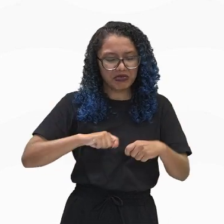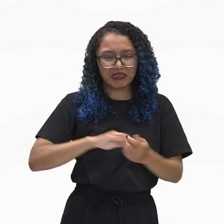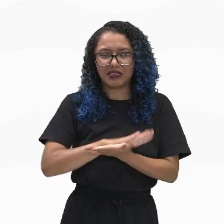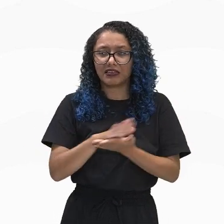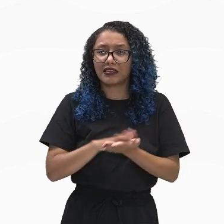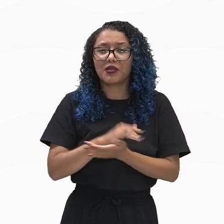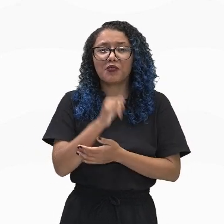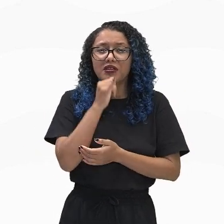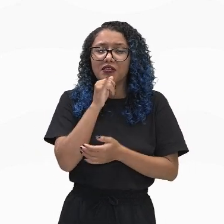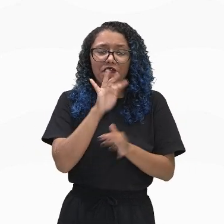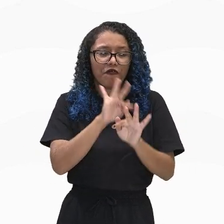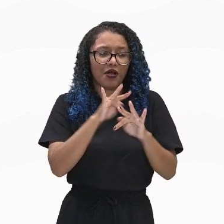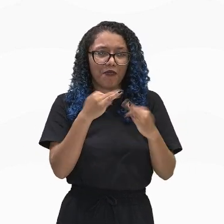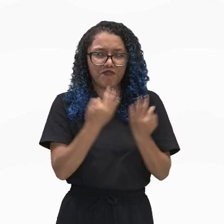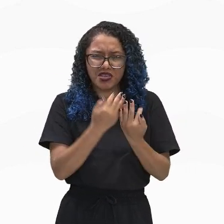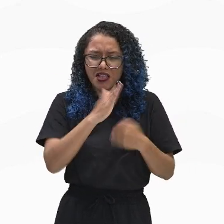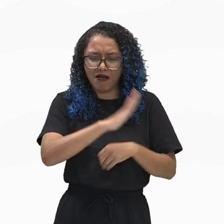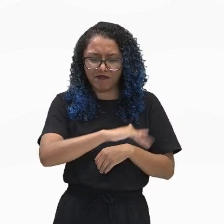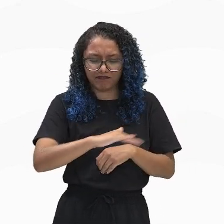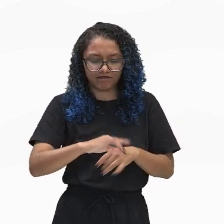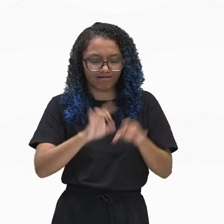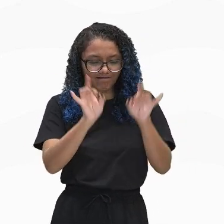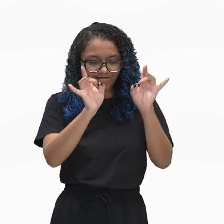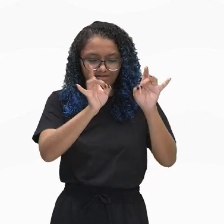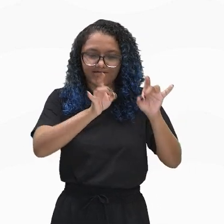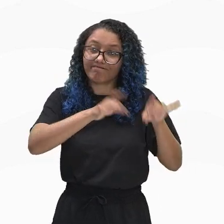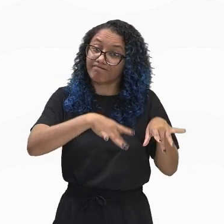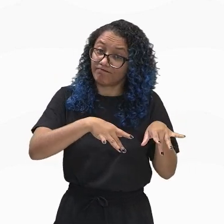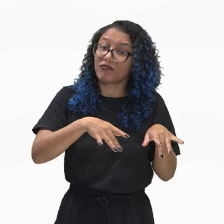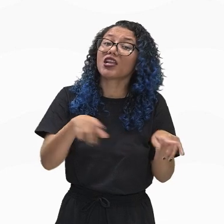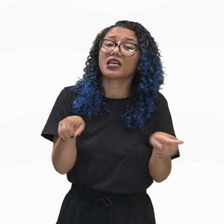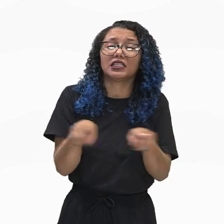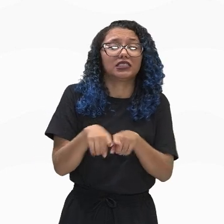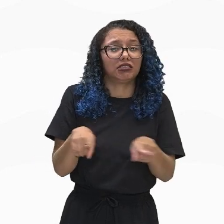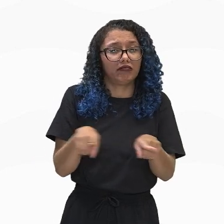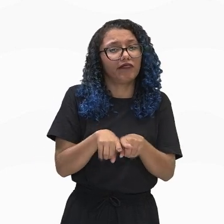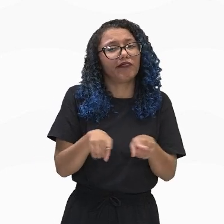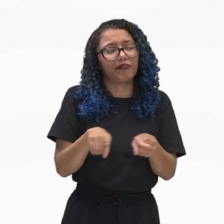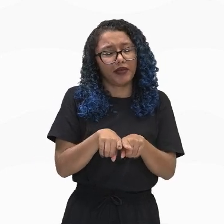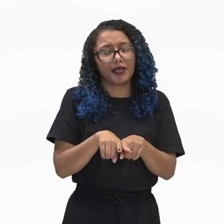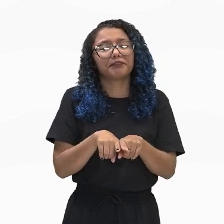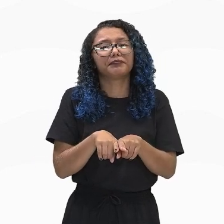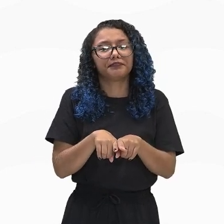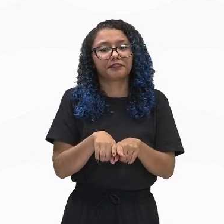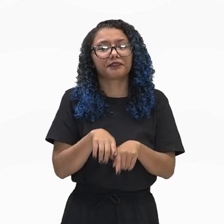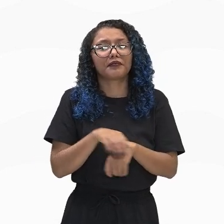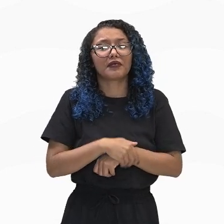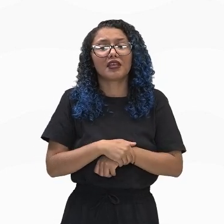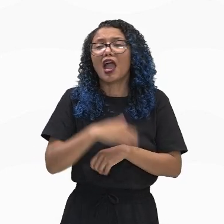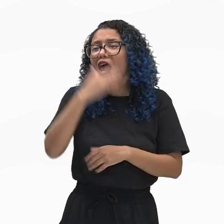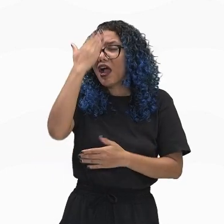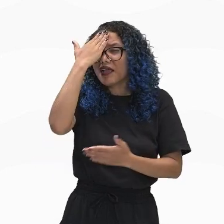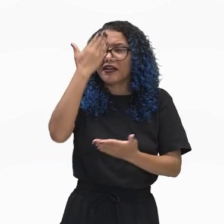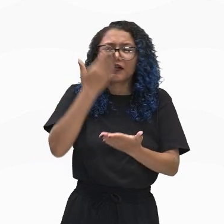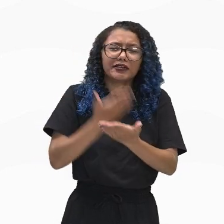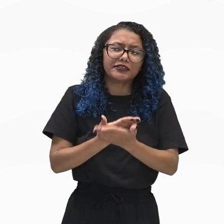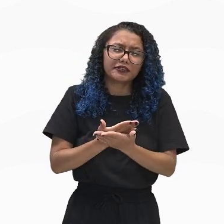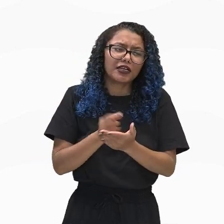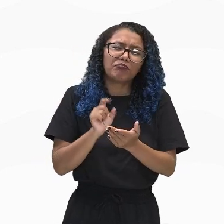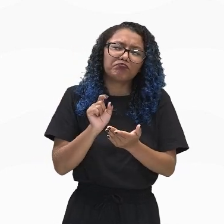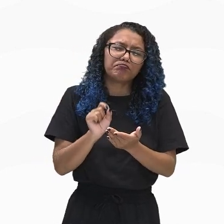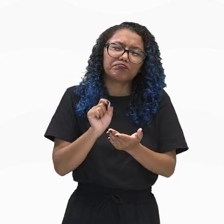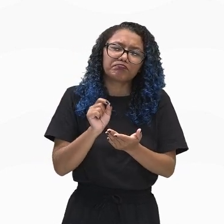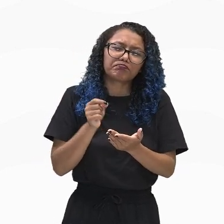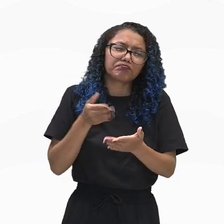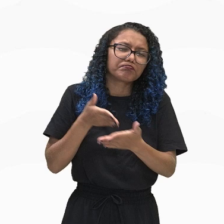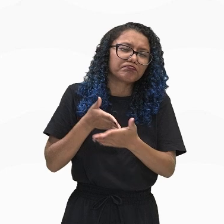abandonado pela família na infância. Então, nesses casos, é comum a gente assumir uma crença limitante de que nós